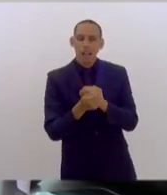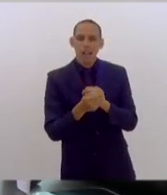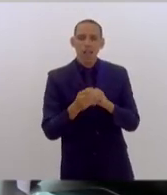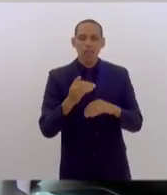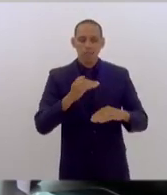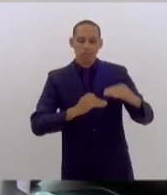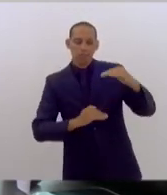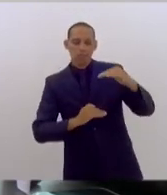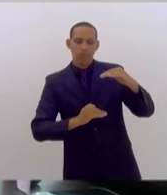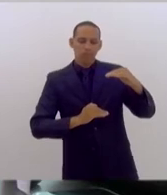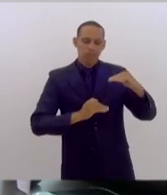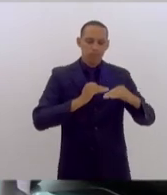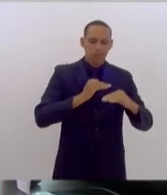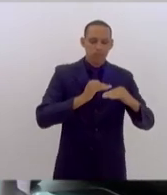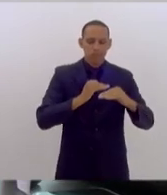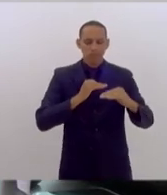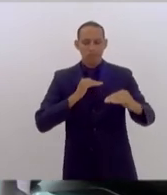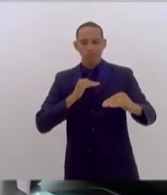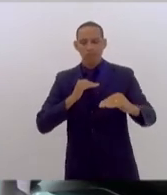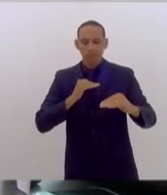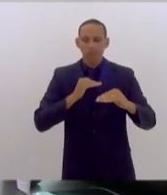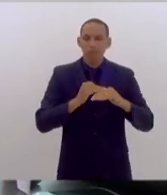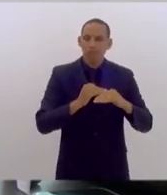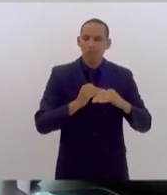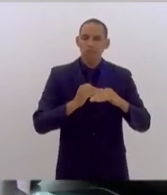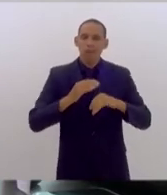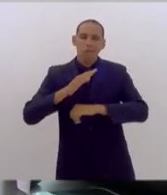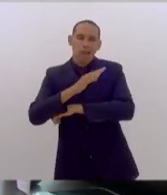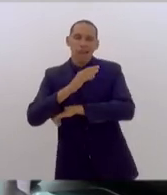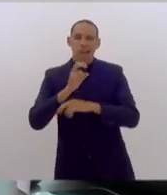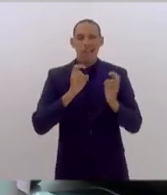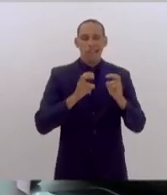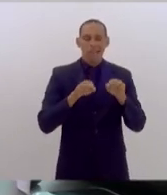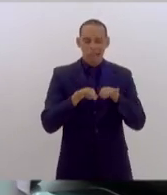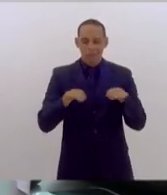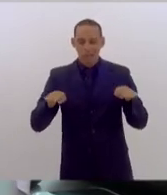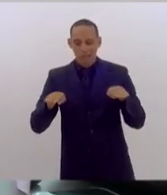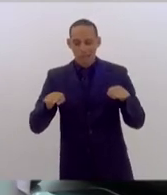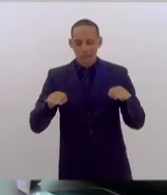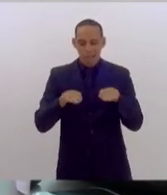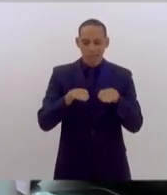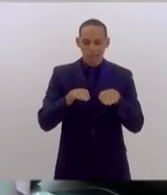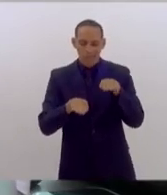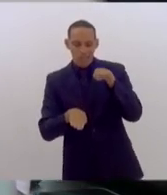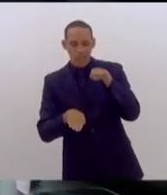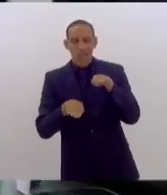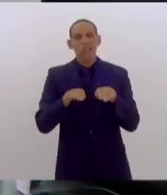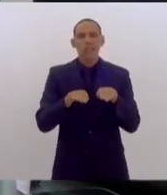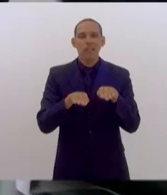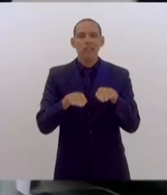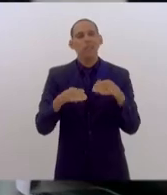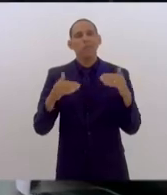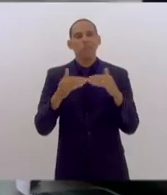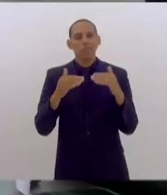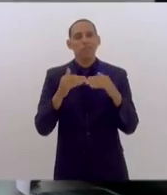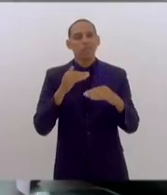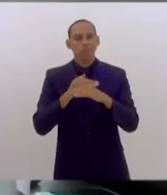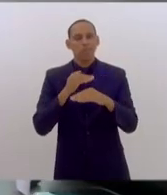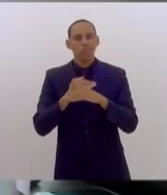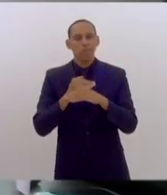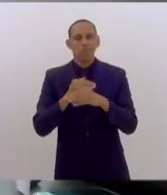desníveis entre os trens as plataformas e todas as estações deve os padrões estabelecidos pelas normas técnicas então E aí quatro recomendações